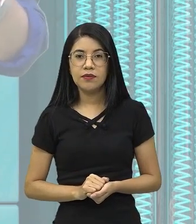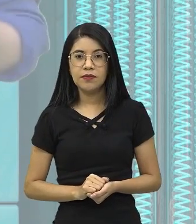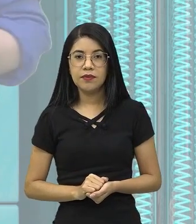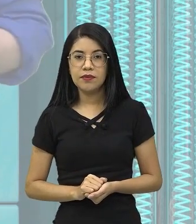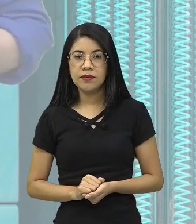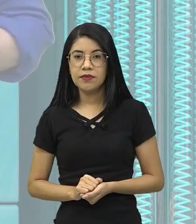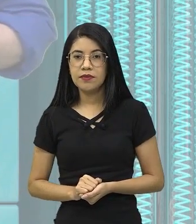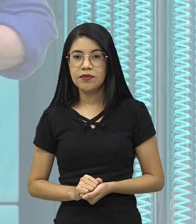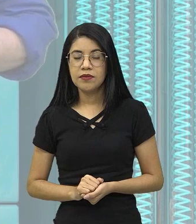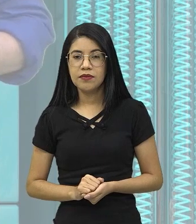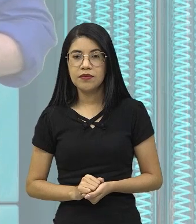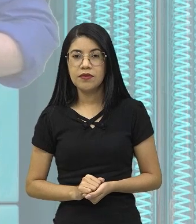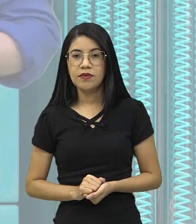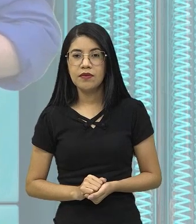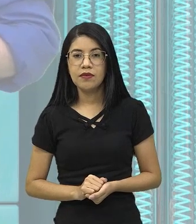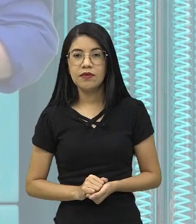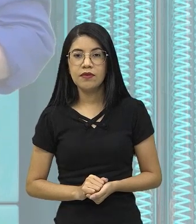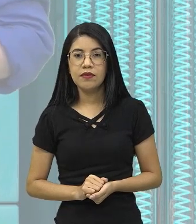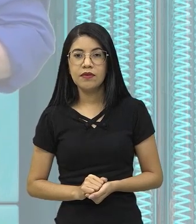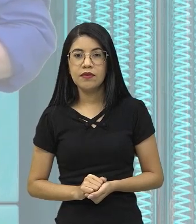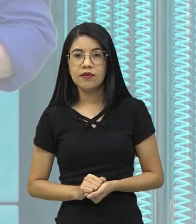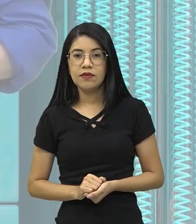então, observar